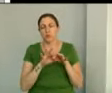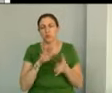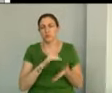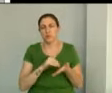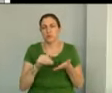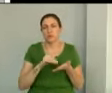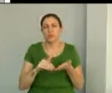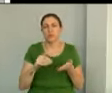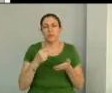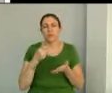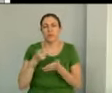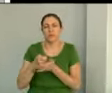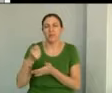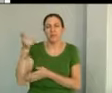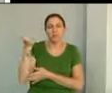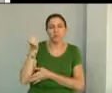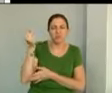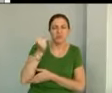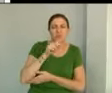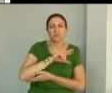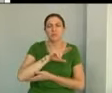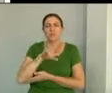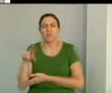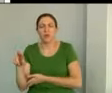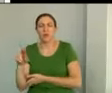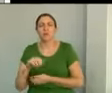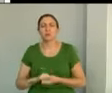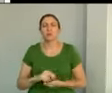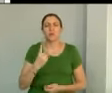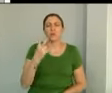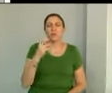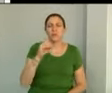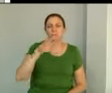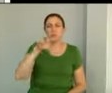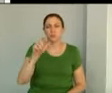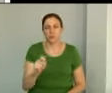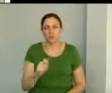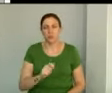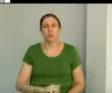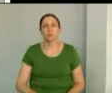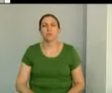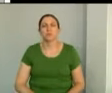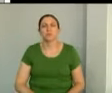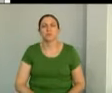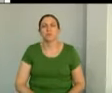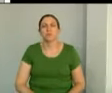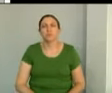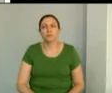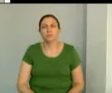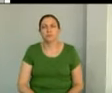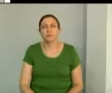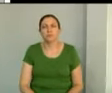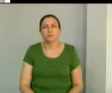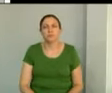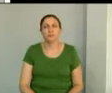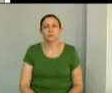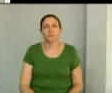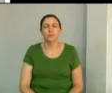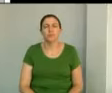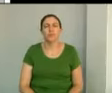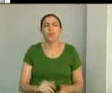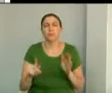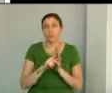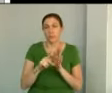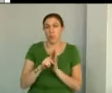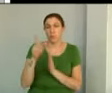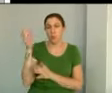pagamento de precatórios, os aposentados, enfim. 20 milhões, os aposentados da prefeitura, não do IEP. A prefeitura também tem alguns aposentados